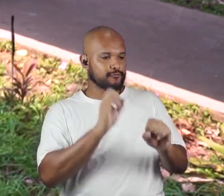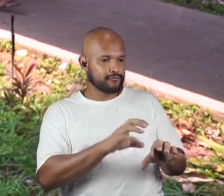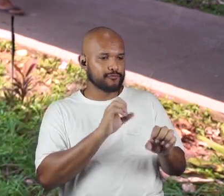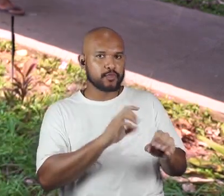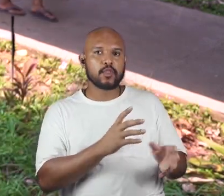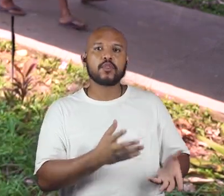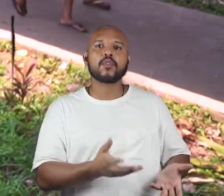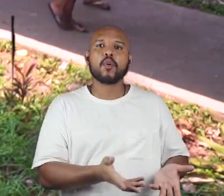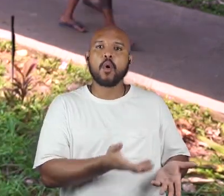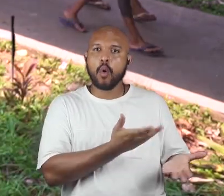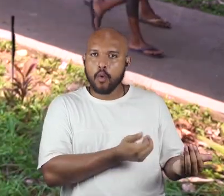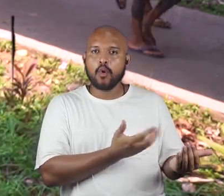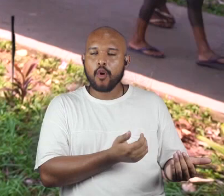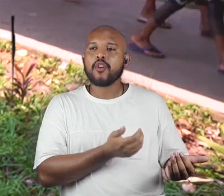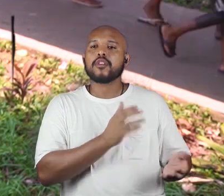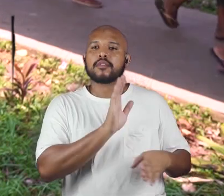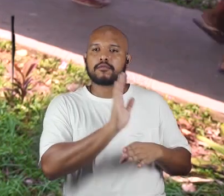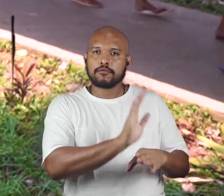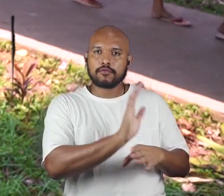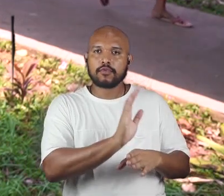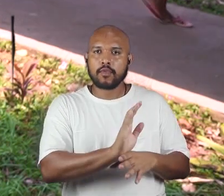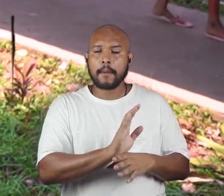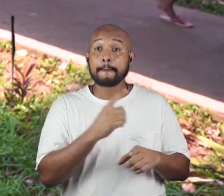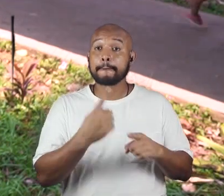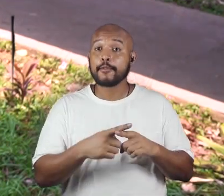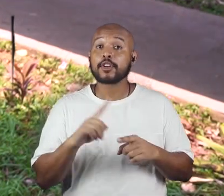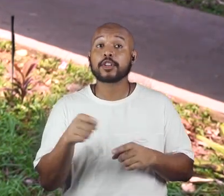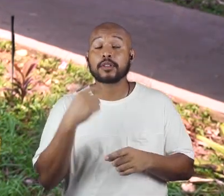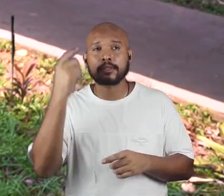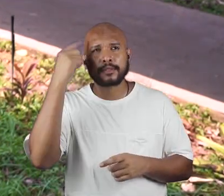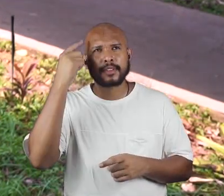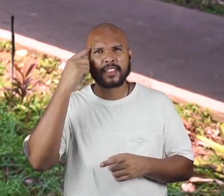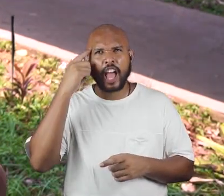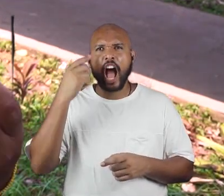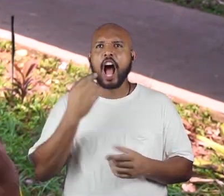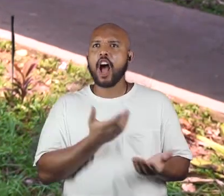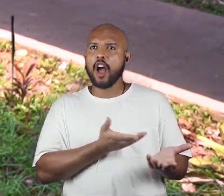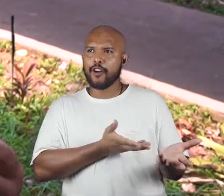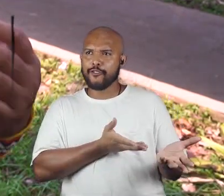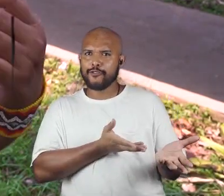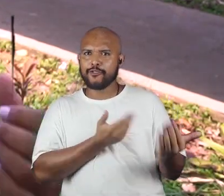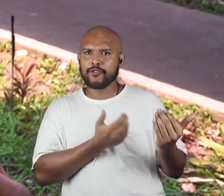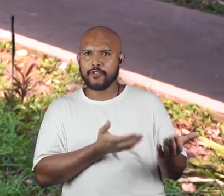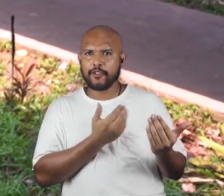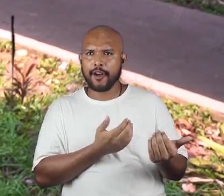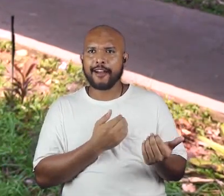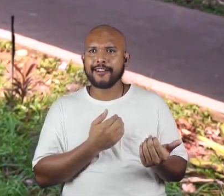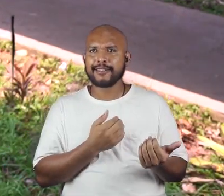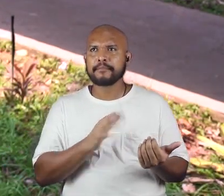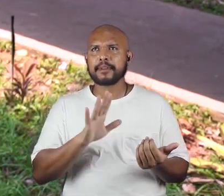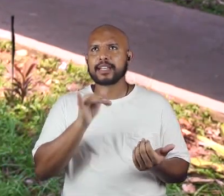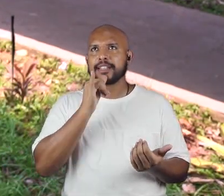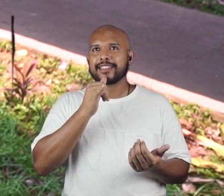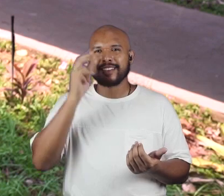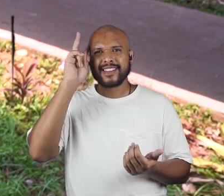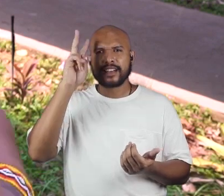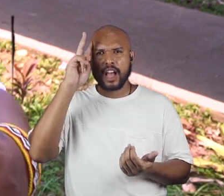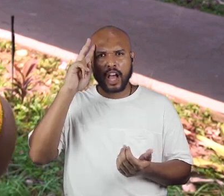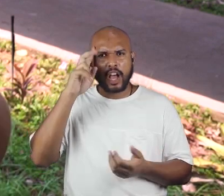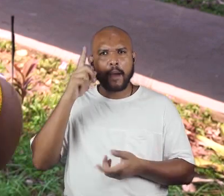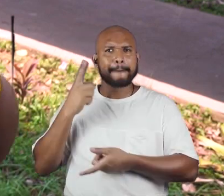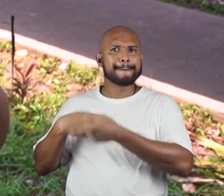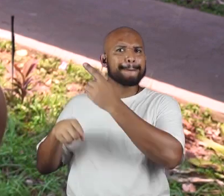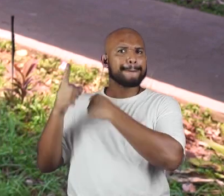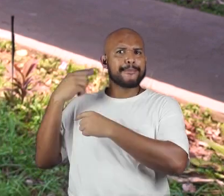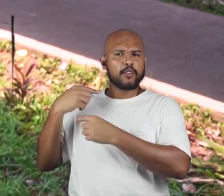a gente sempre fala assim, a gente não pode falar só de nós jovens sem deixar a nossa ancestralidade para trás, porque isso